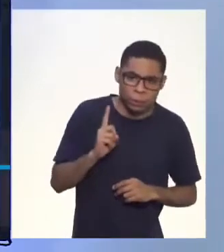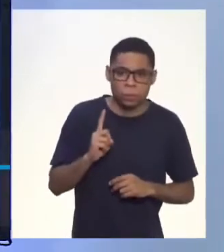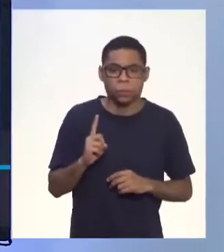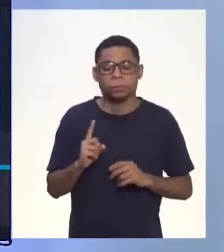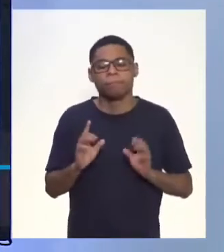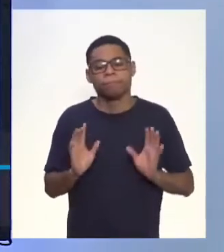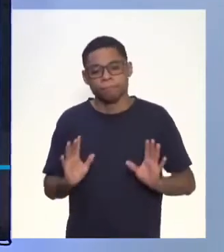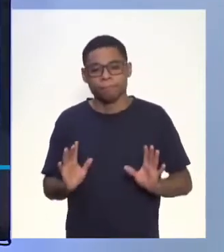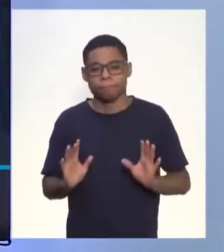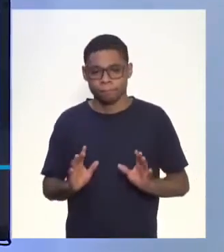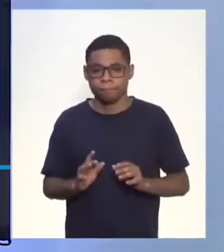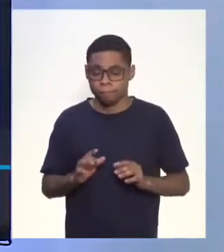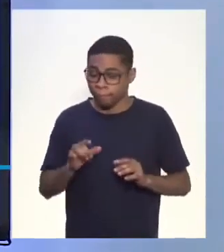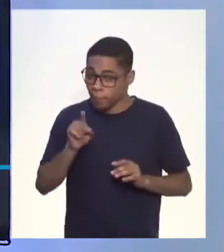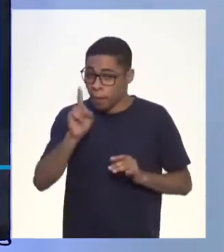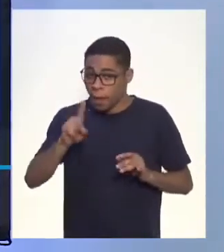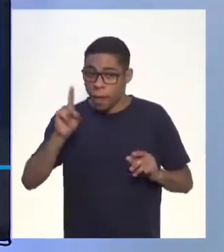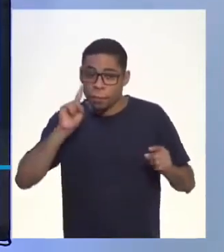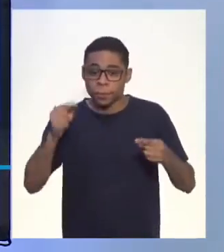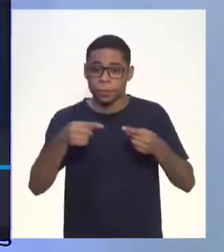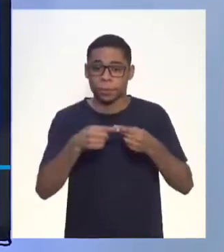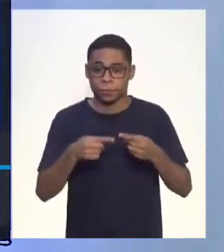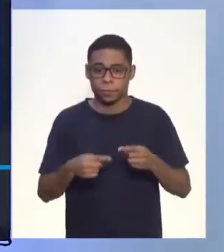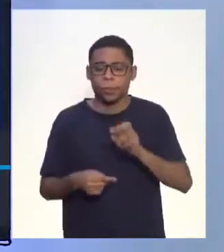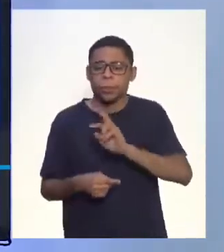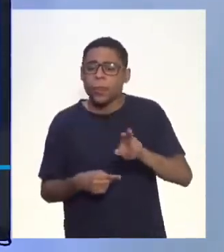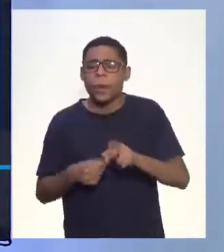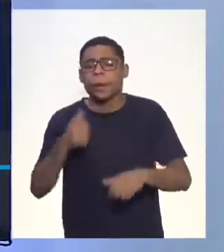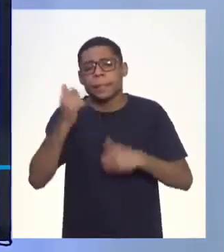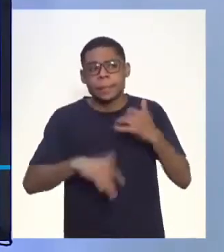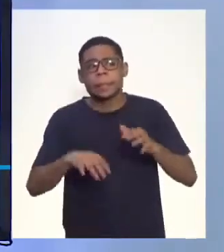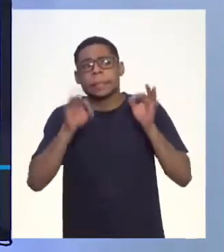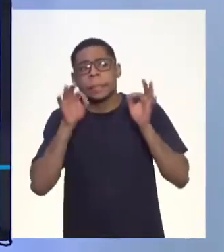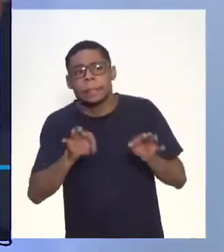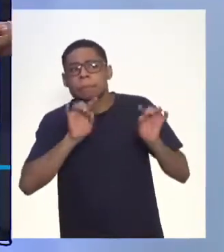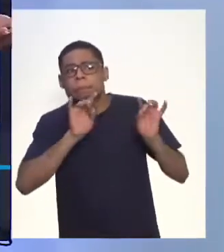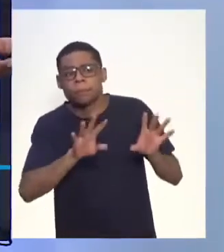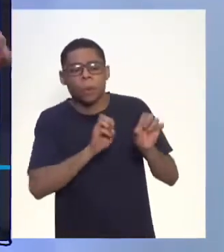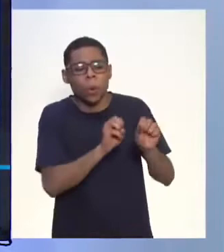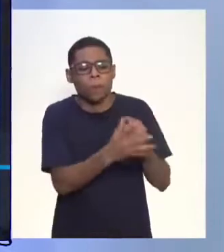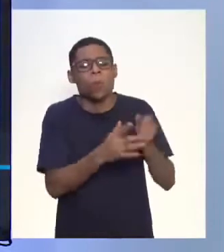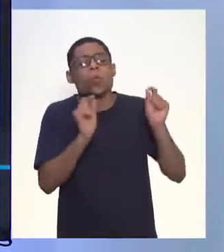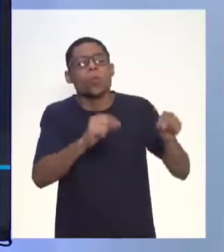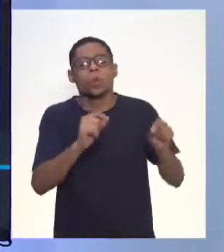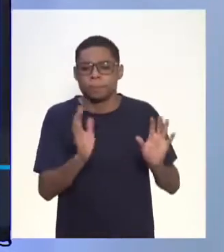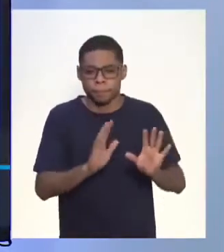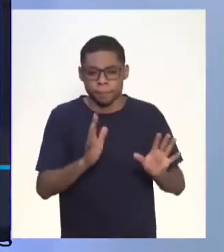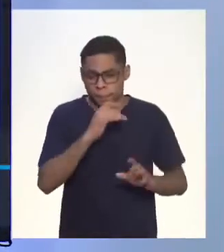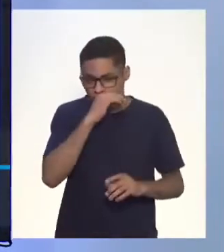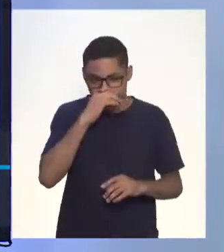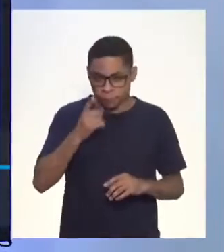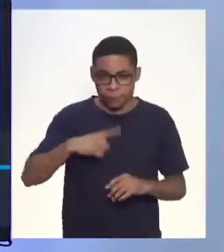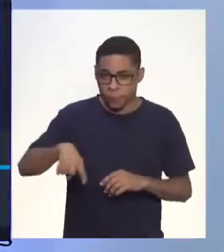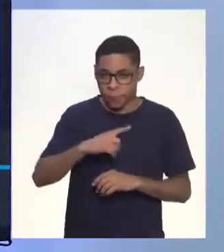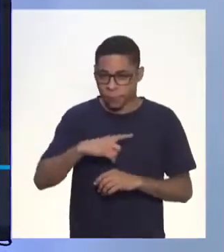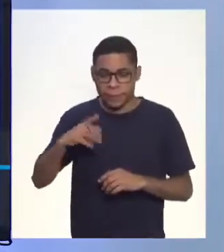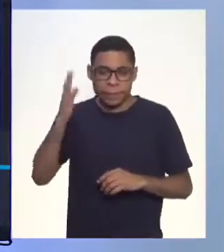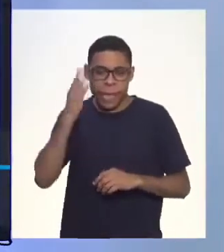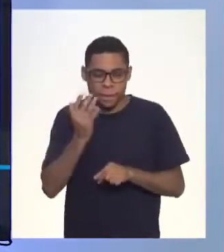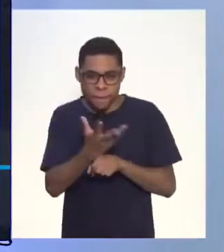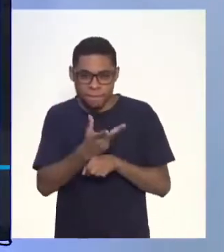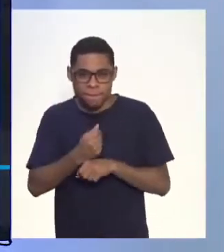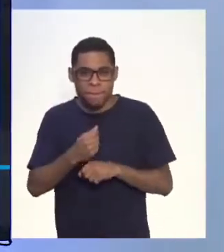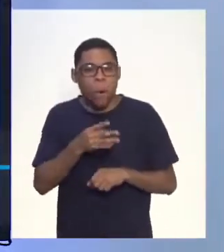Então, esse é o objetivo. Não é falar em si sobre a doença, até porque, como mencionou, nós não somos especialistas da saúde, mas